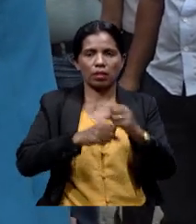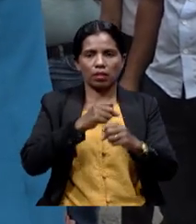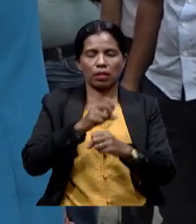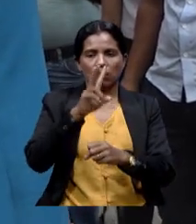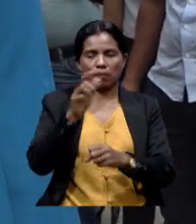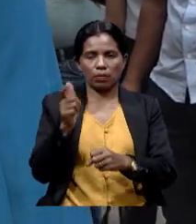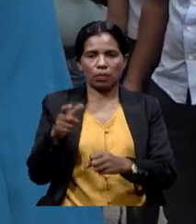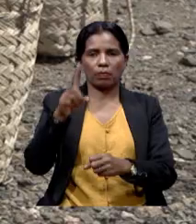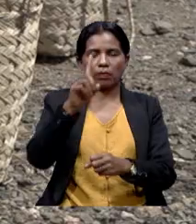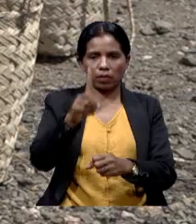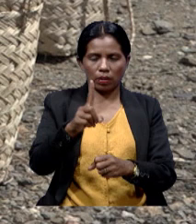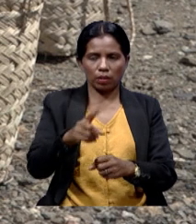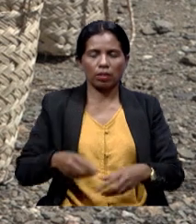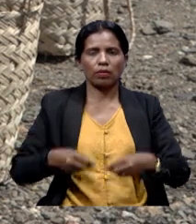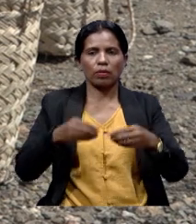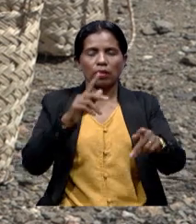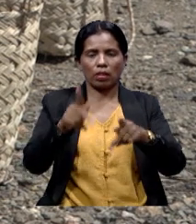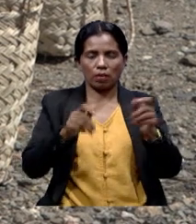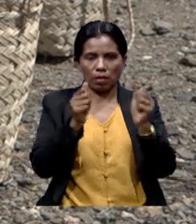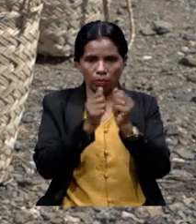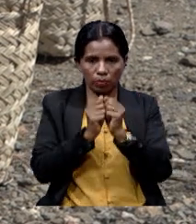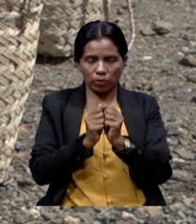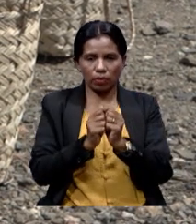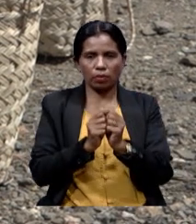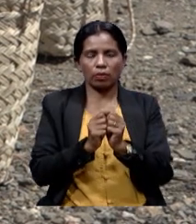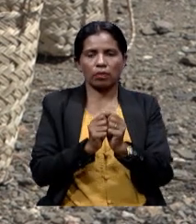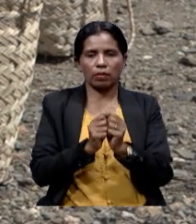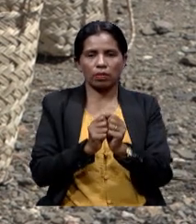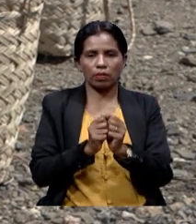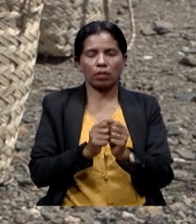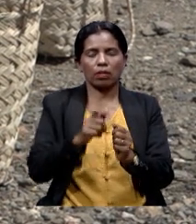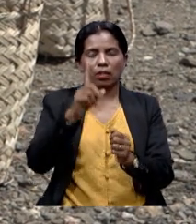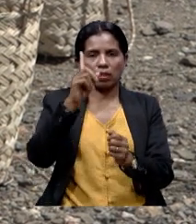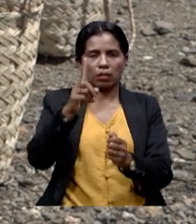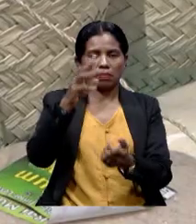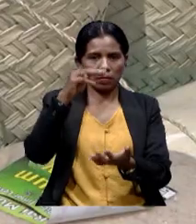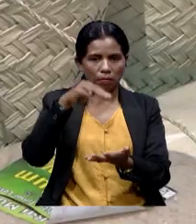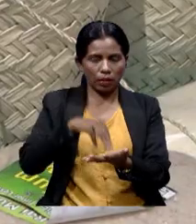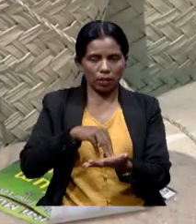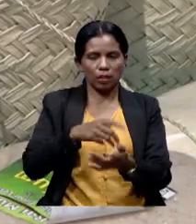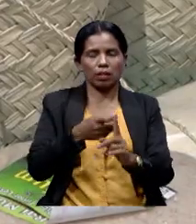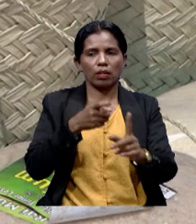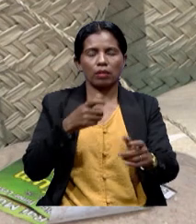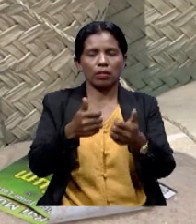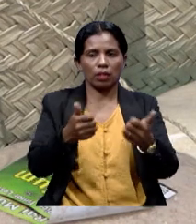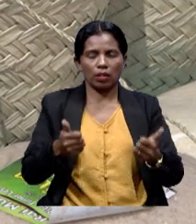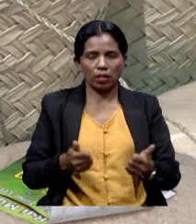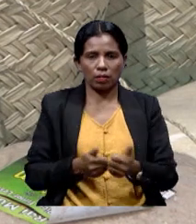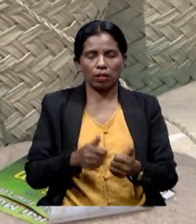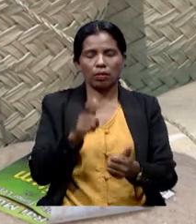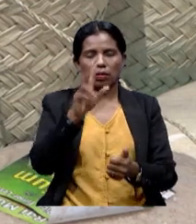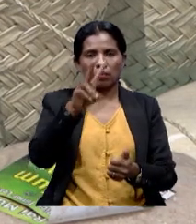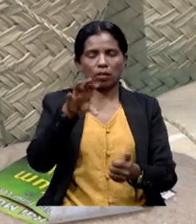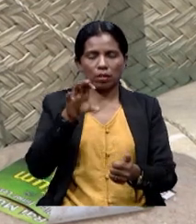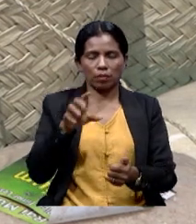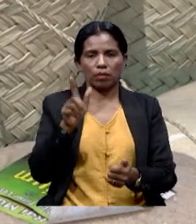ruanulu resin ida beneficiário e a território nacional hamutuk tokon ida resin composto husi aldeia rihun rua atus